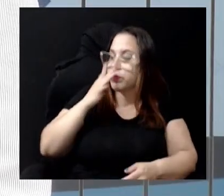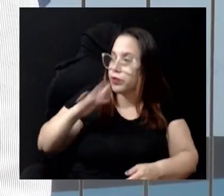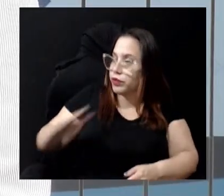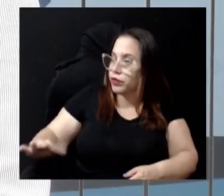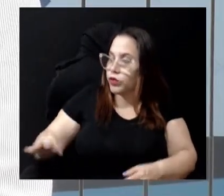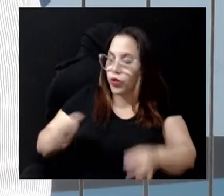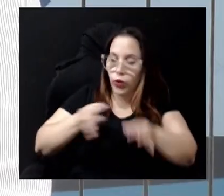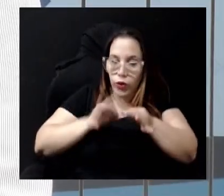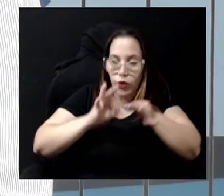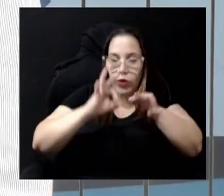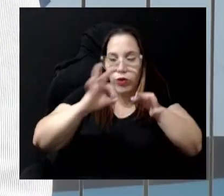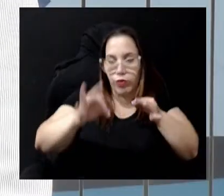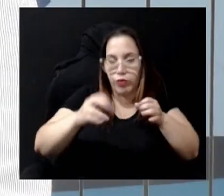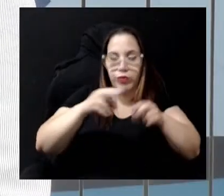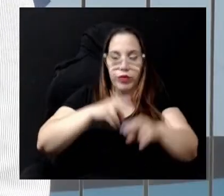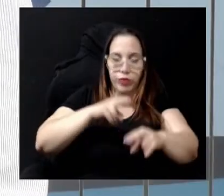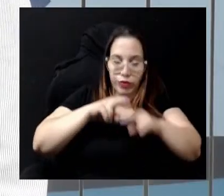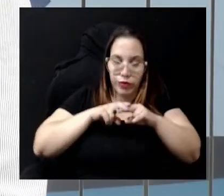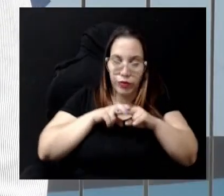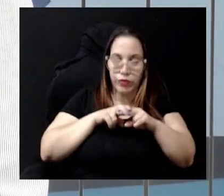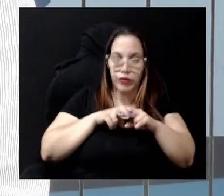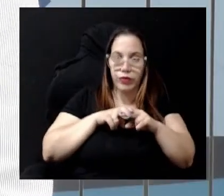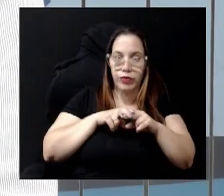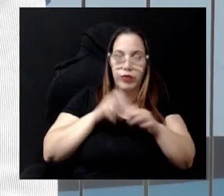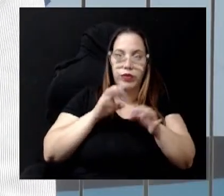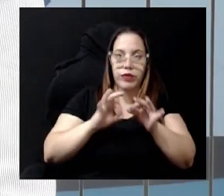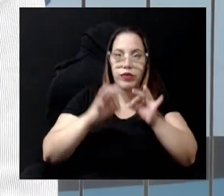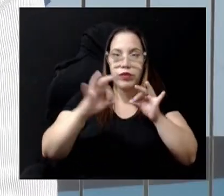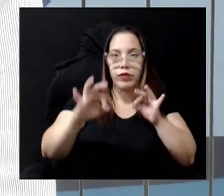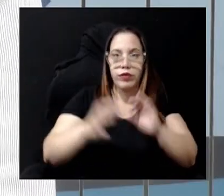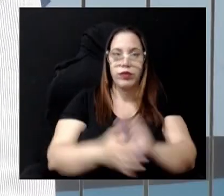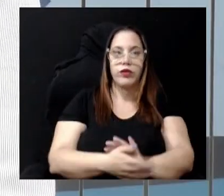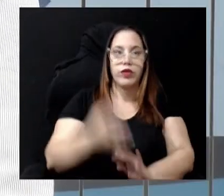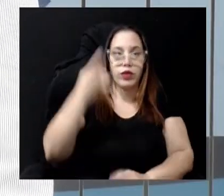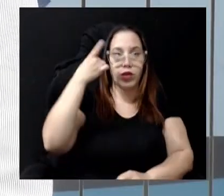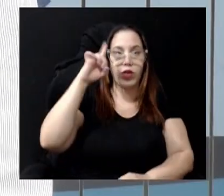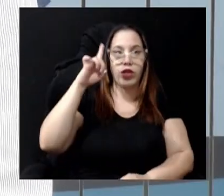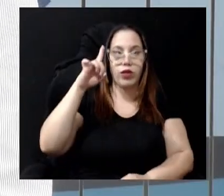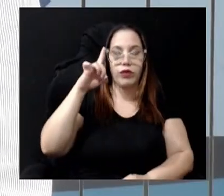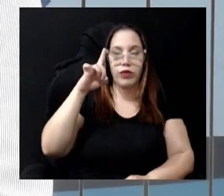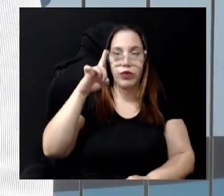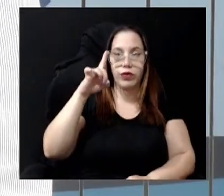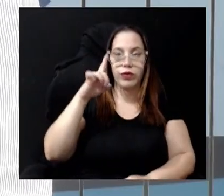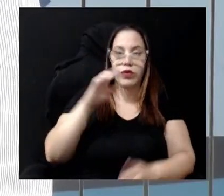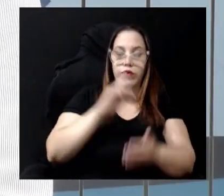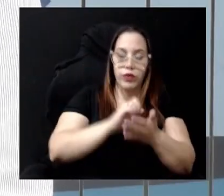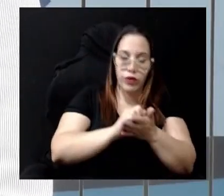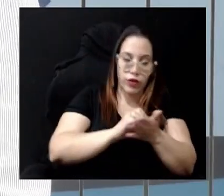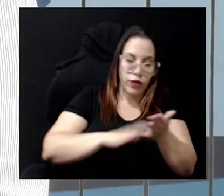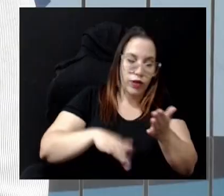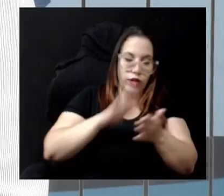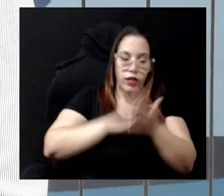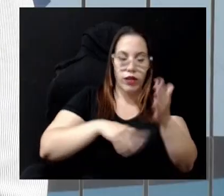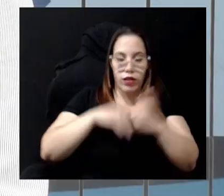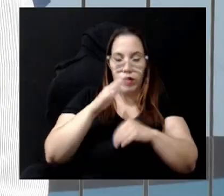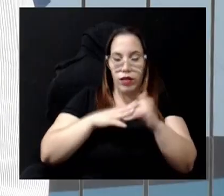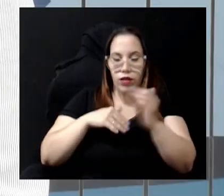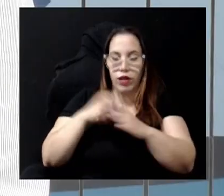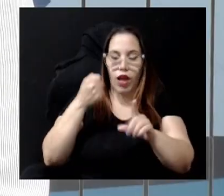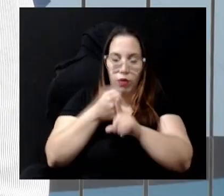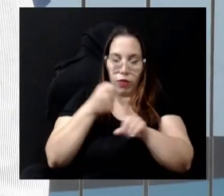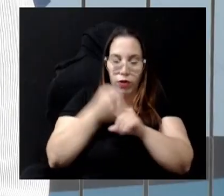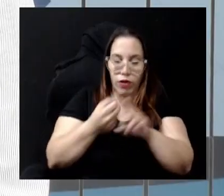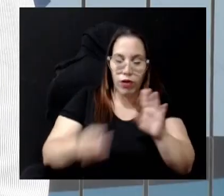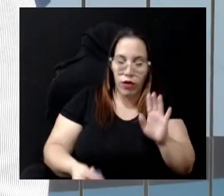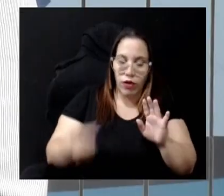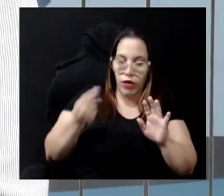portanto, do dia. E se há um alongamento do dia, das atividades, das ações, há impacto econômico, porque há